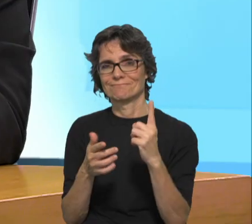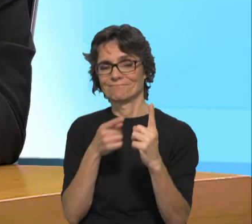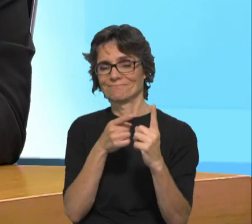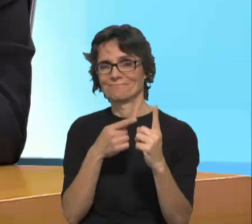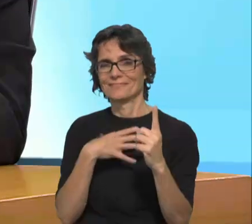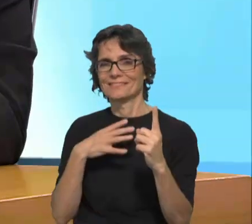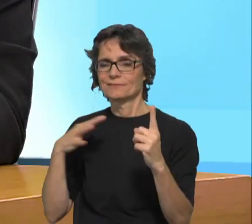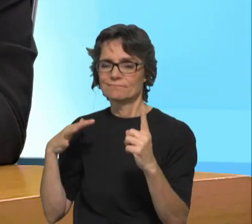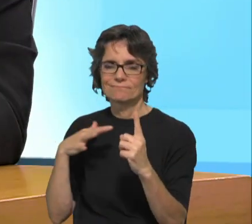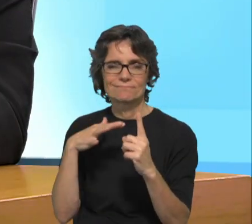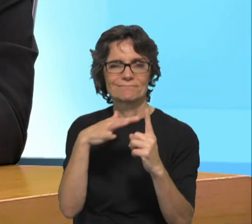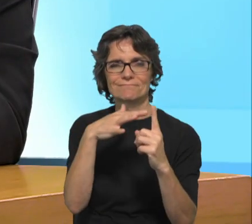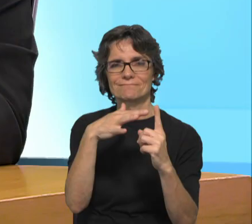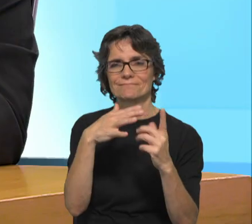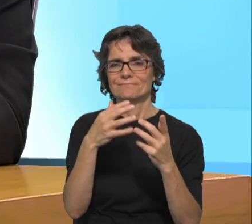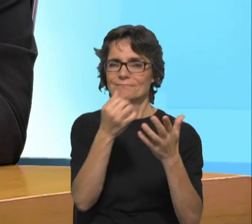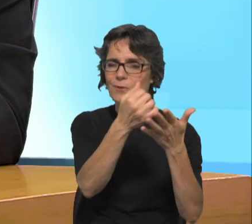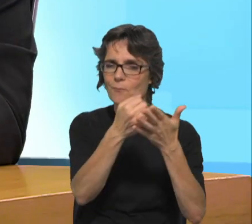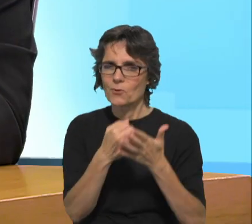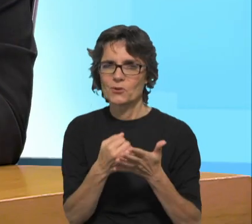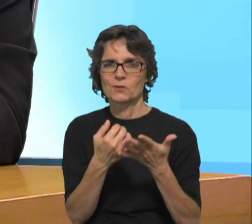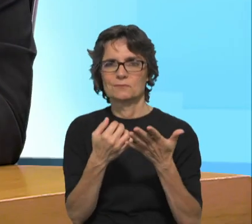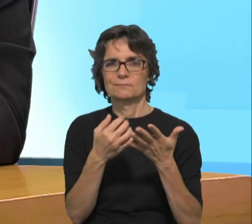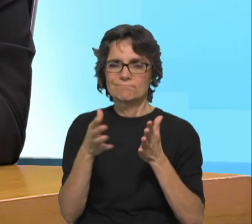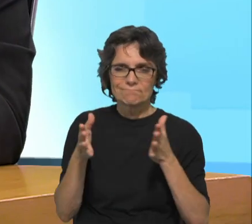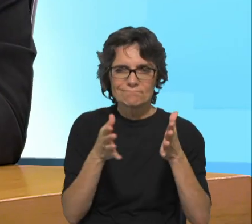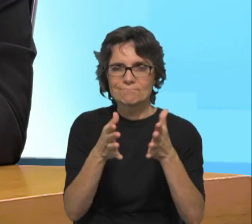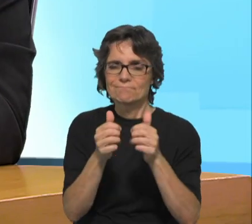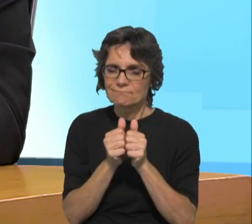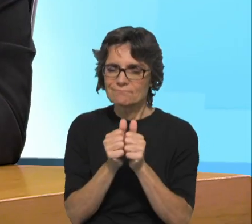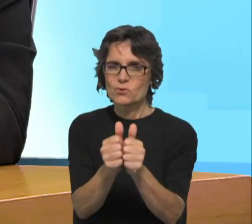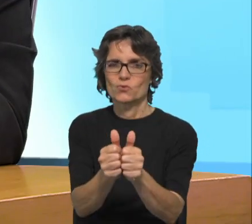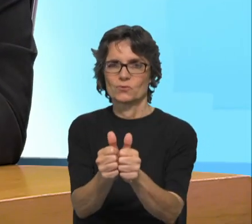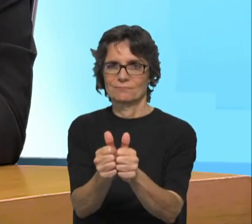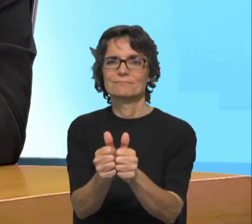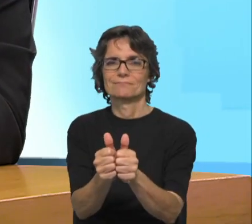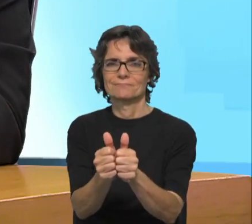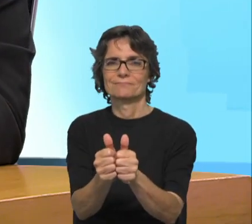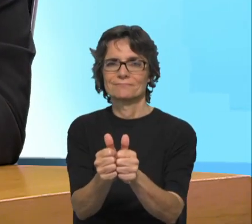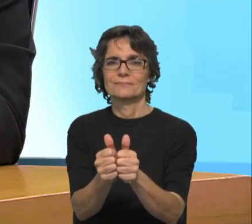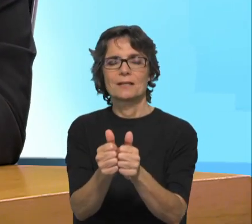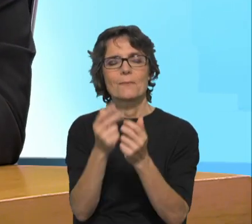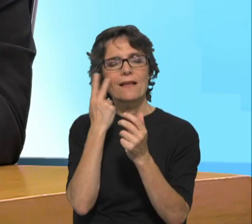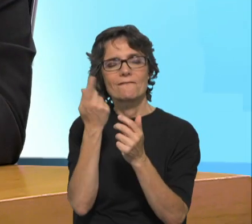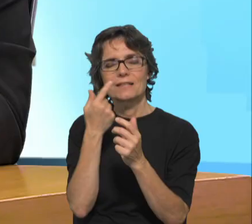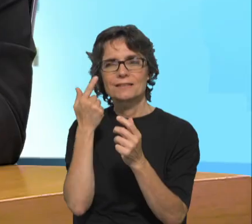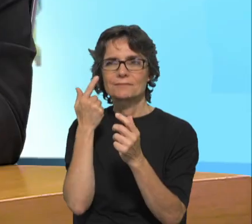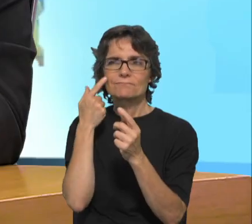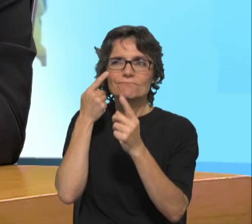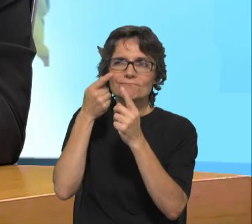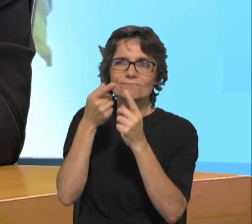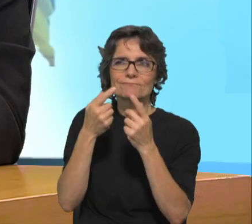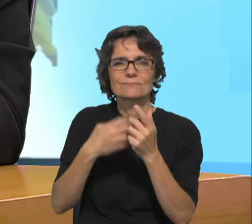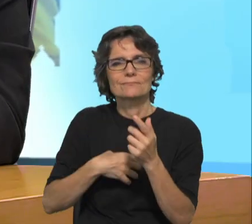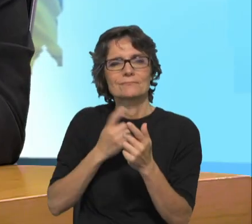conduzir, para nos guiar, para nos ajudar, de facto, a encontrar o sentido das nossas vidas, porque só, de facto,